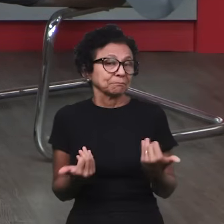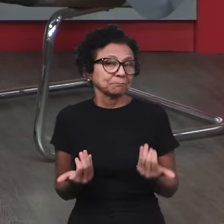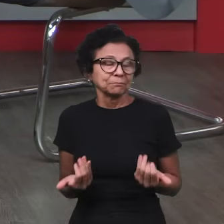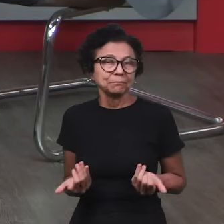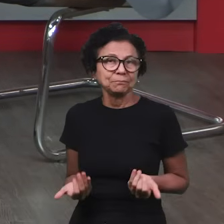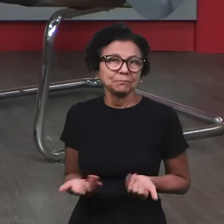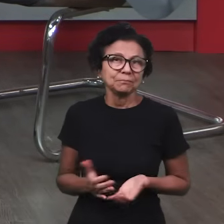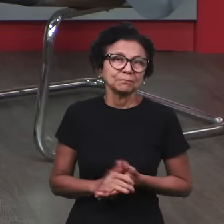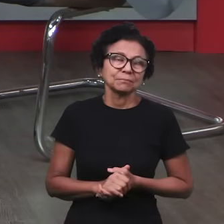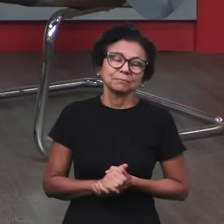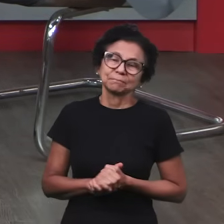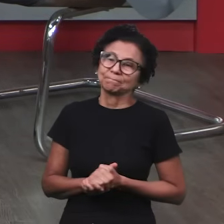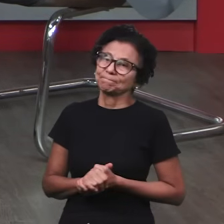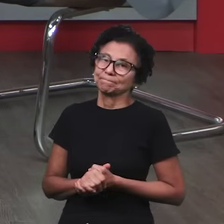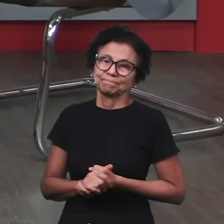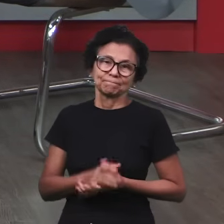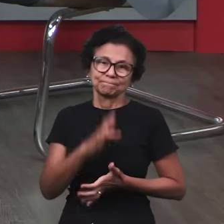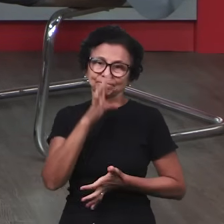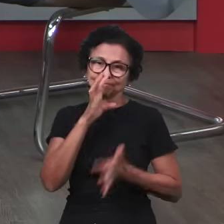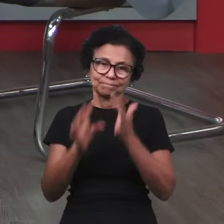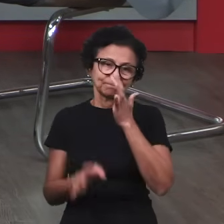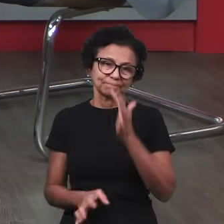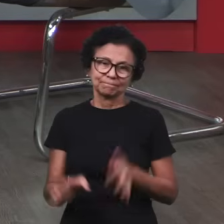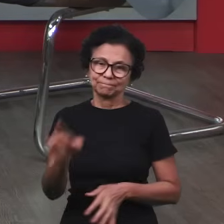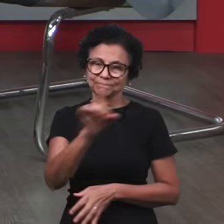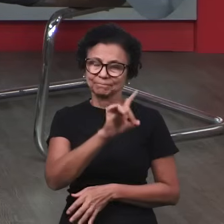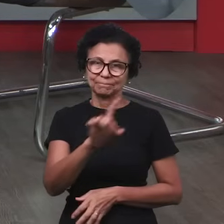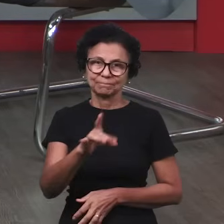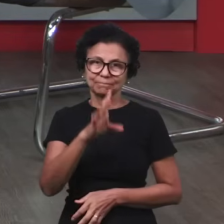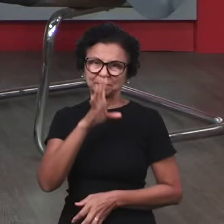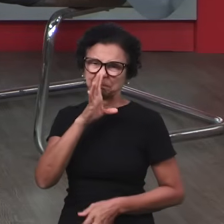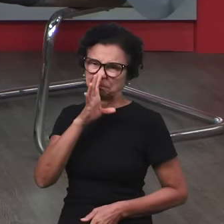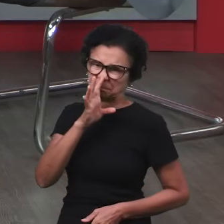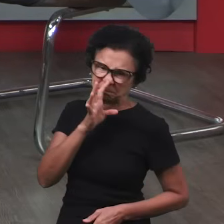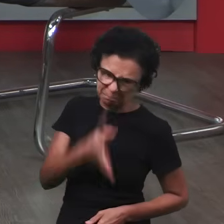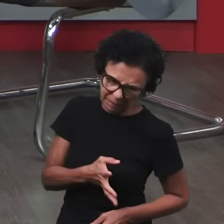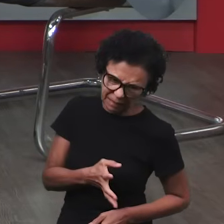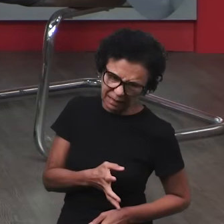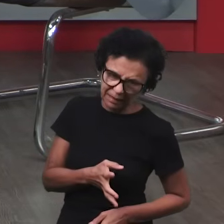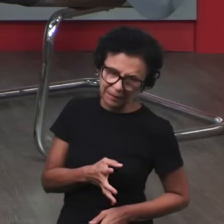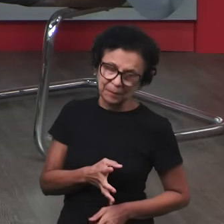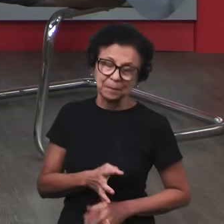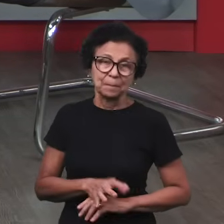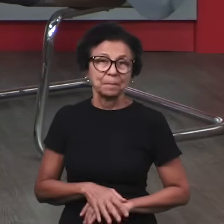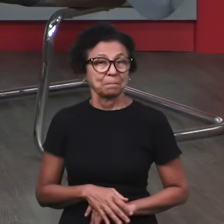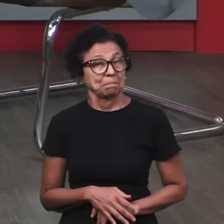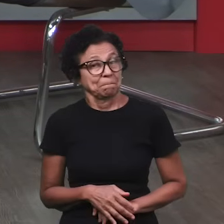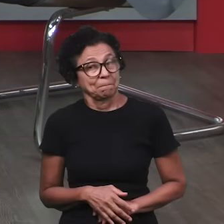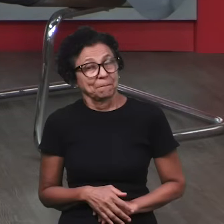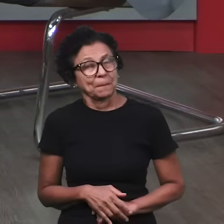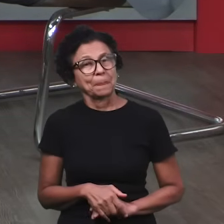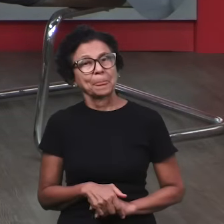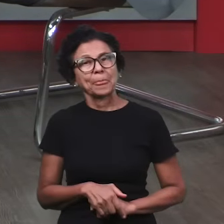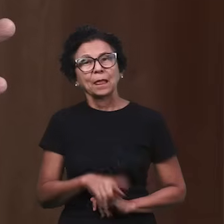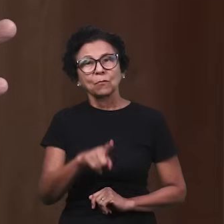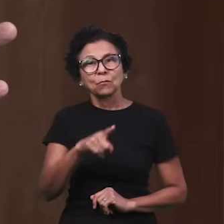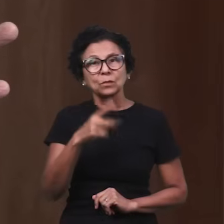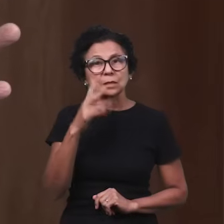julgar, porque quando você julga aquilo que você está vendo, mas o Espírito Santo vê